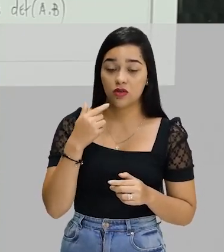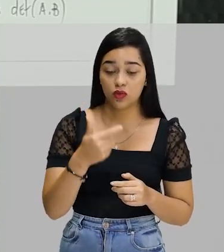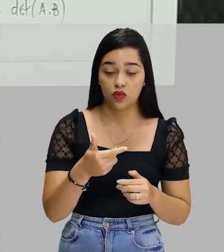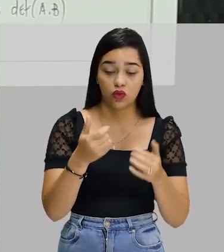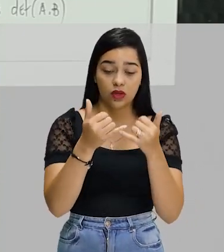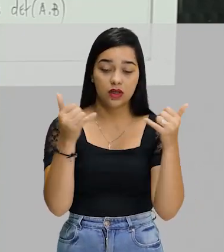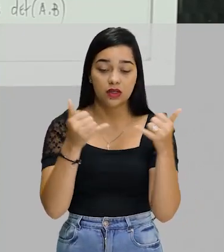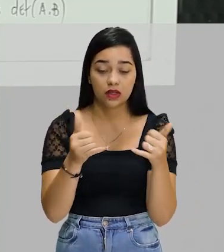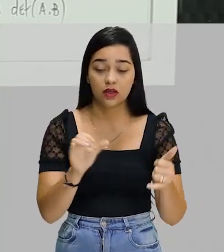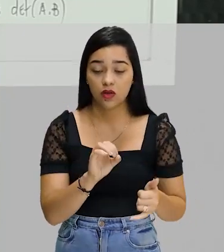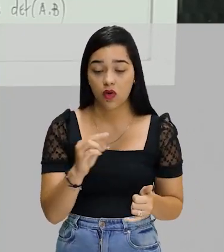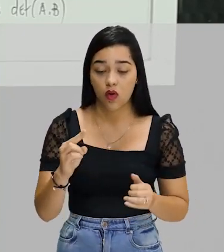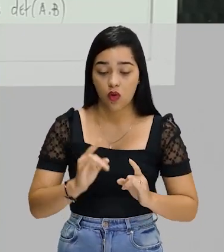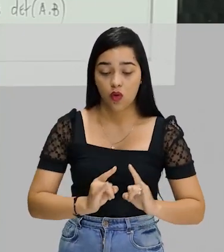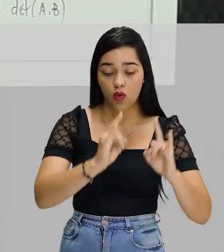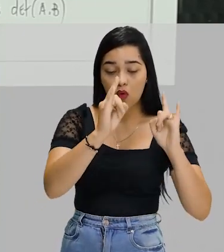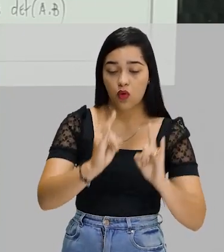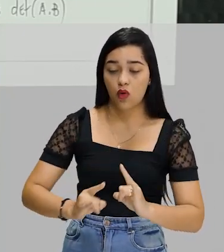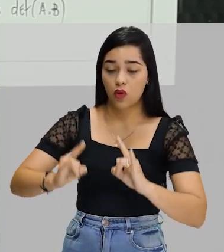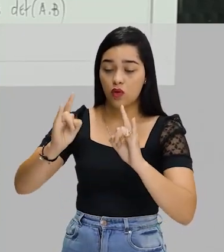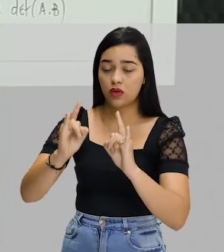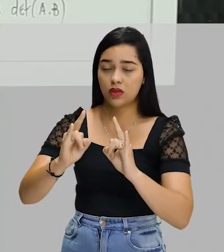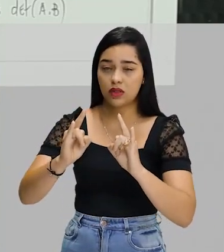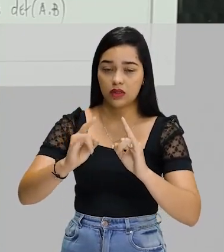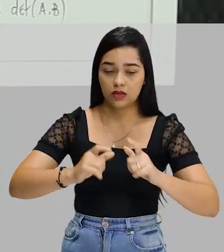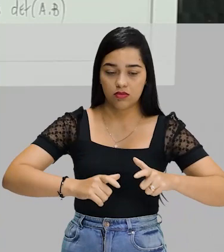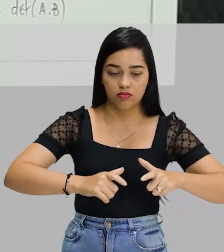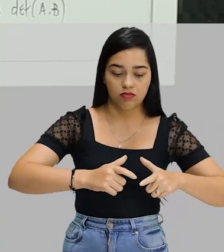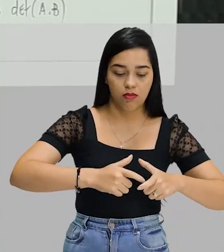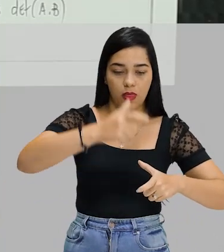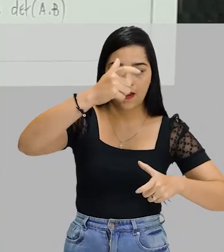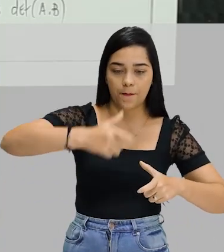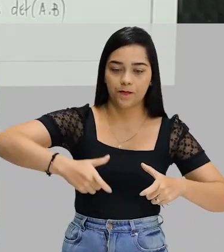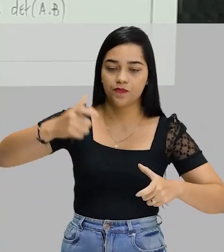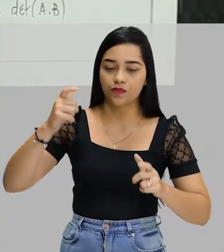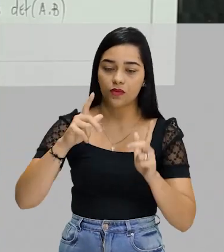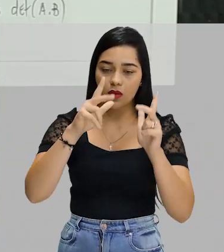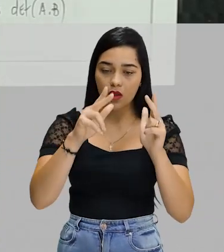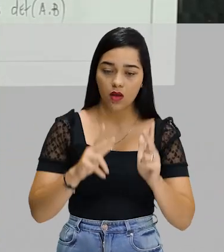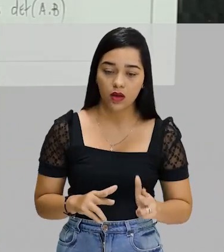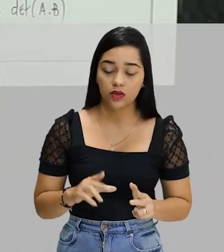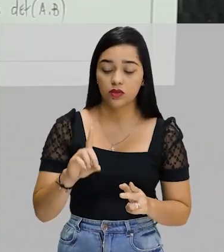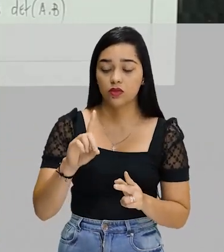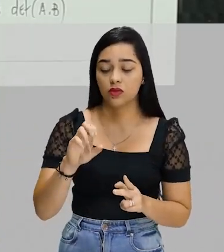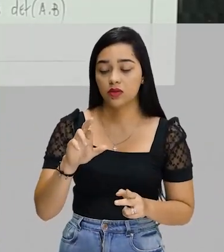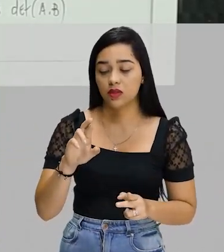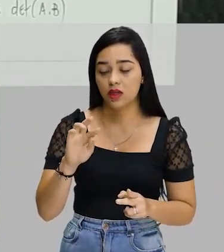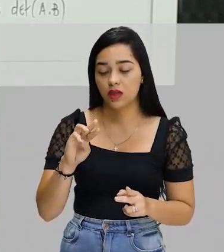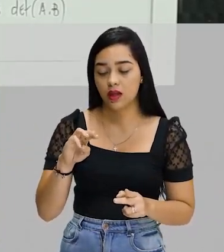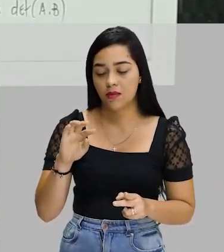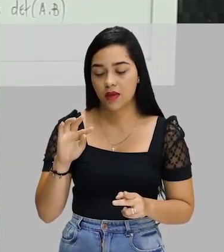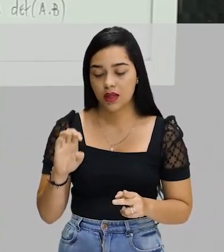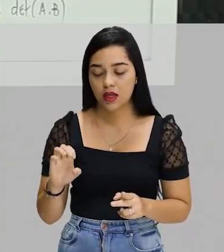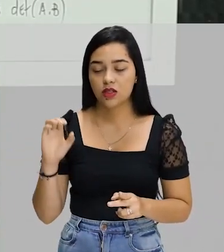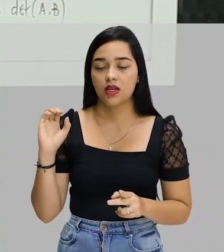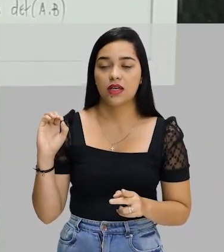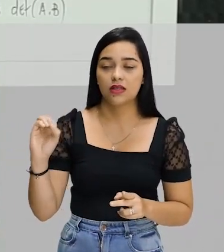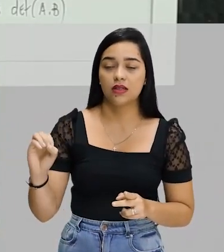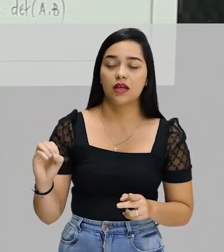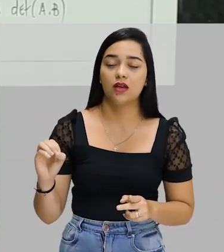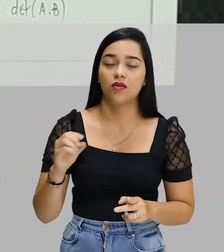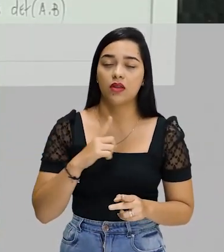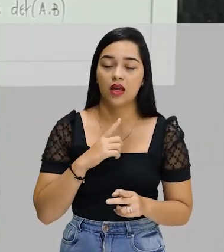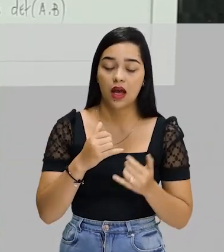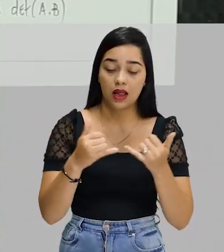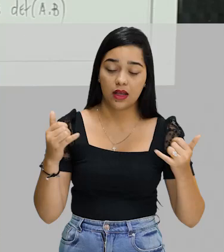ou duas colunas iguais, o determinante dessa matriz é zero, certo? Aqui no caso a